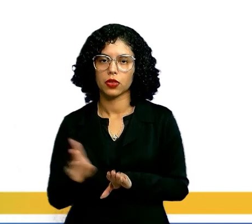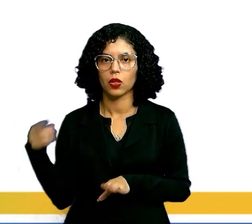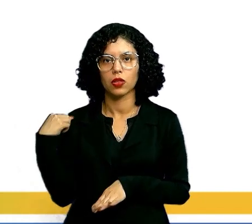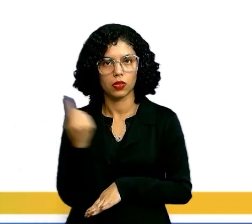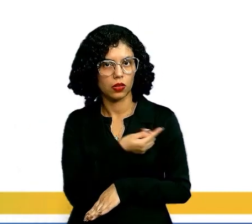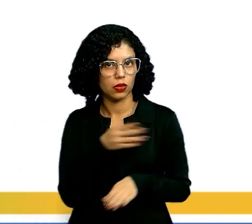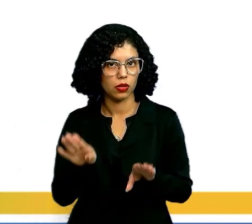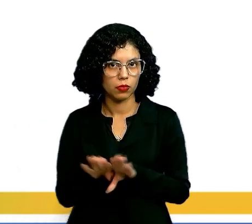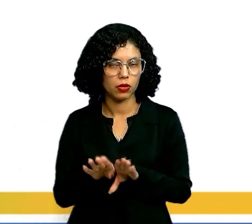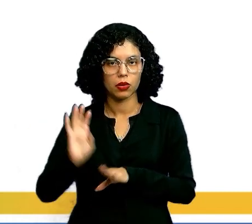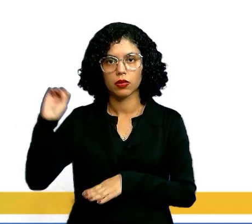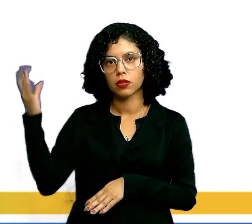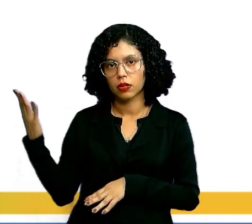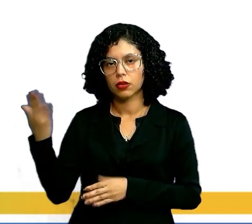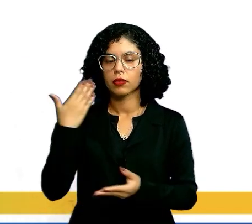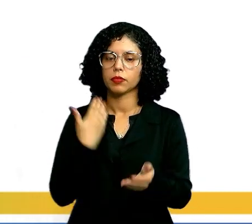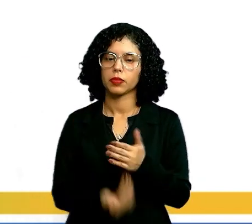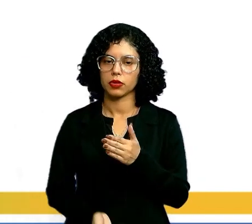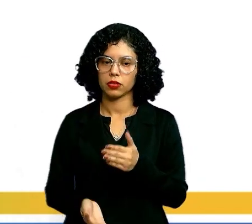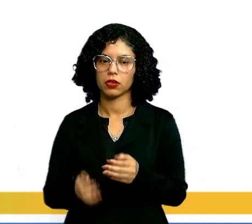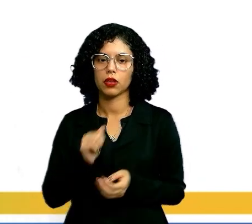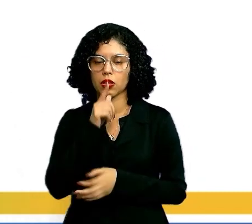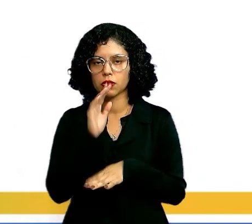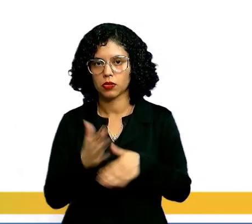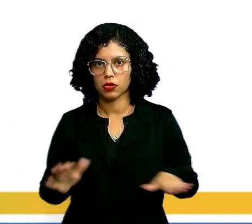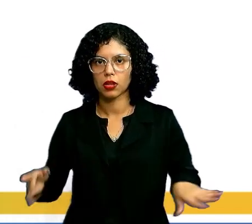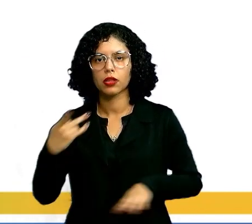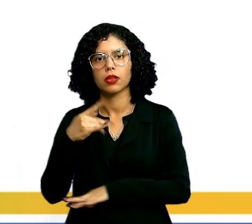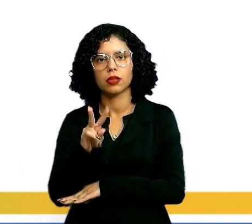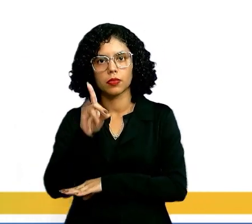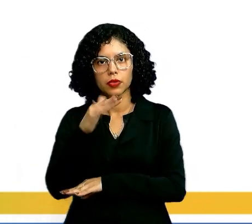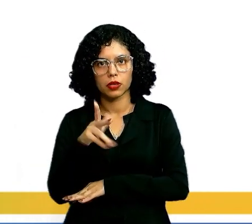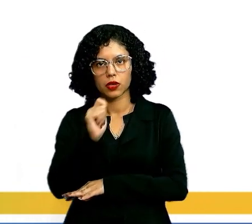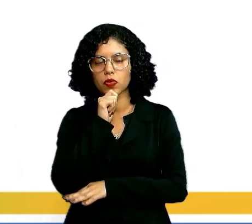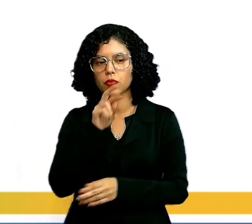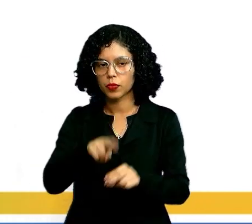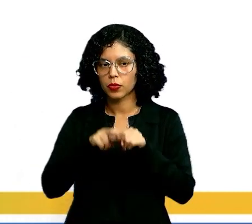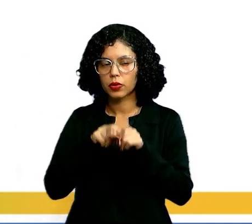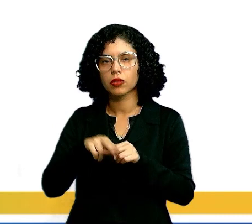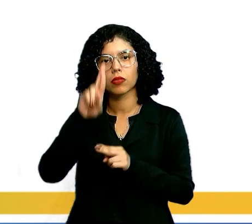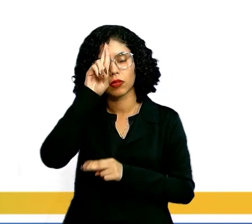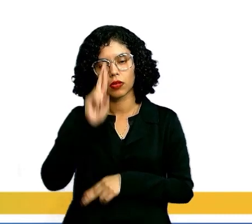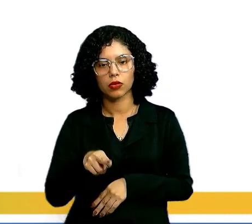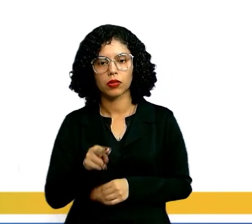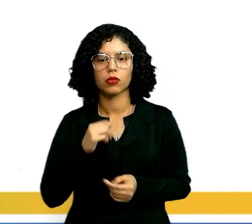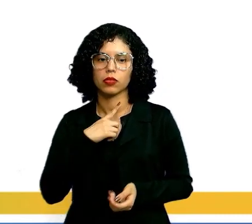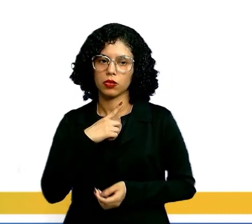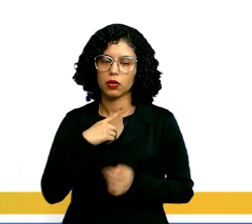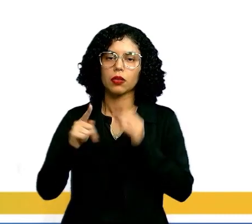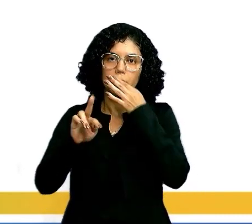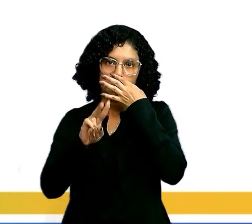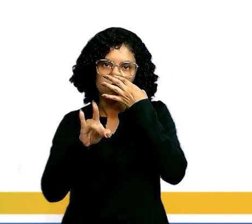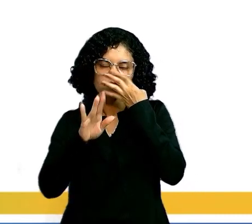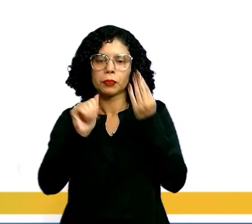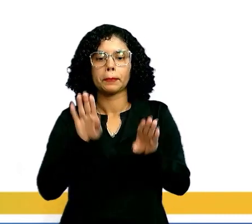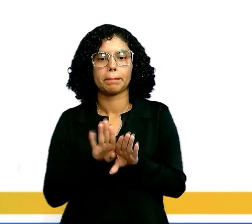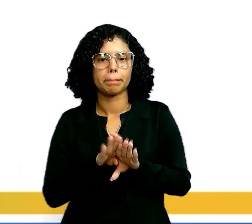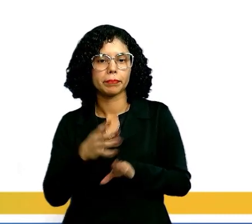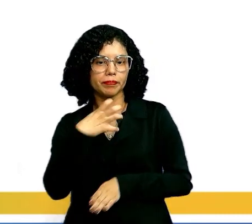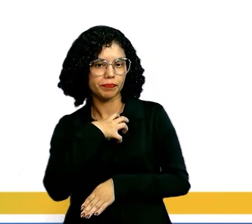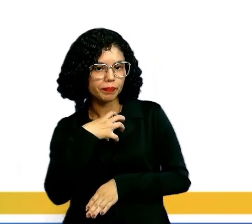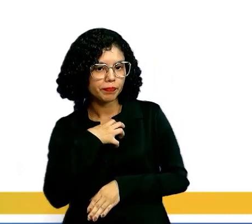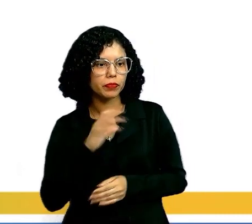gente corre esse risco de se perder no das paixões por isso a razão ela vai ter a primazia sobre os